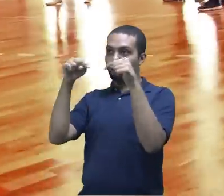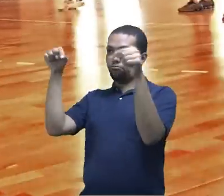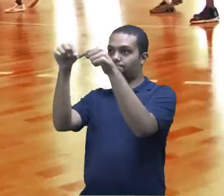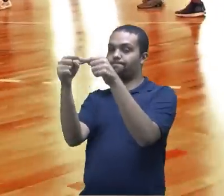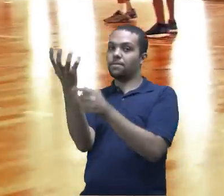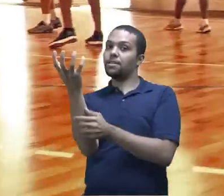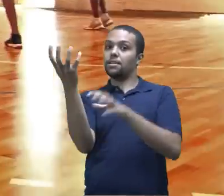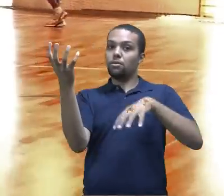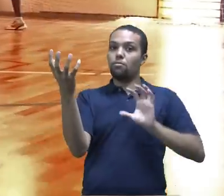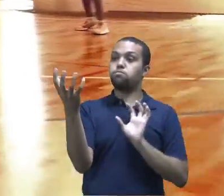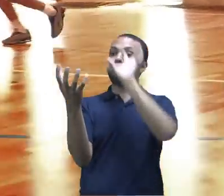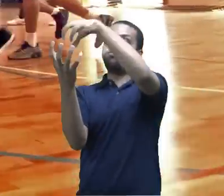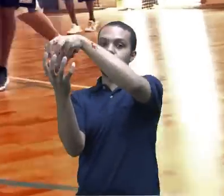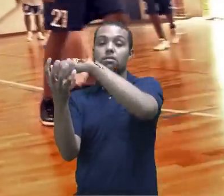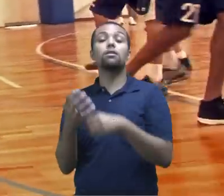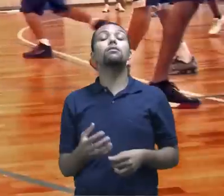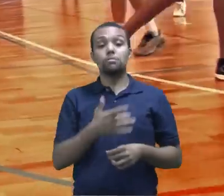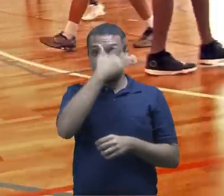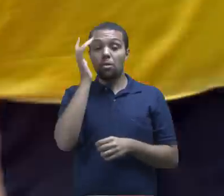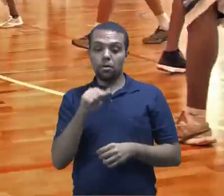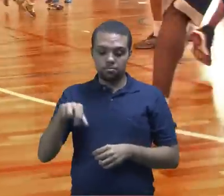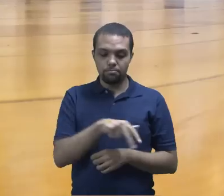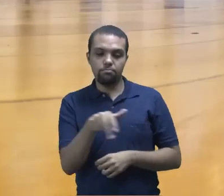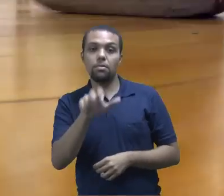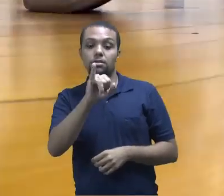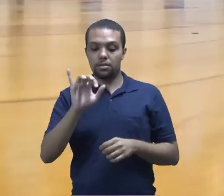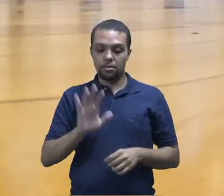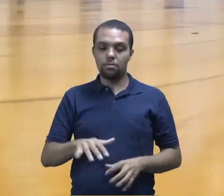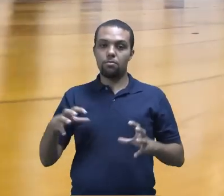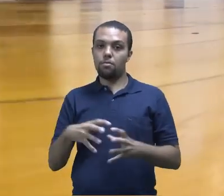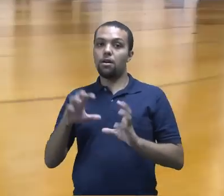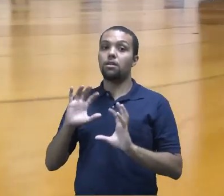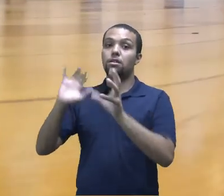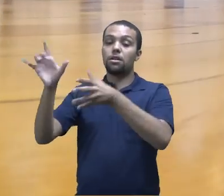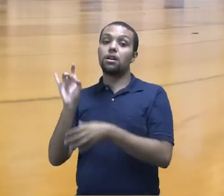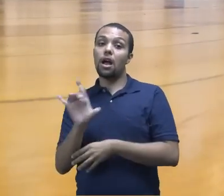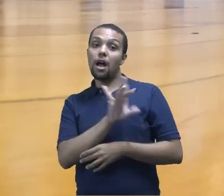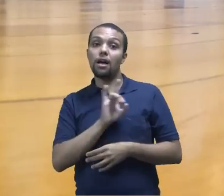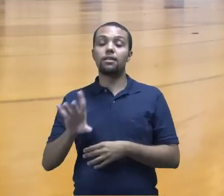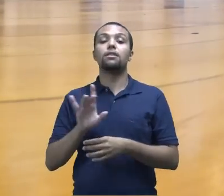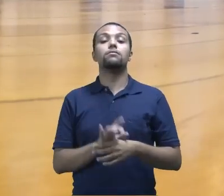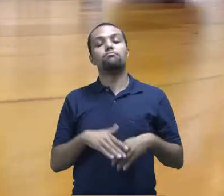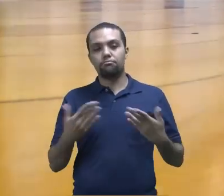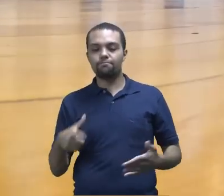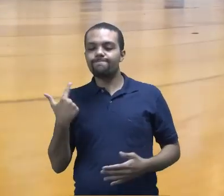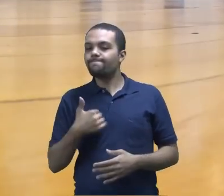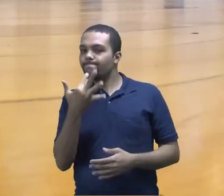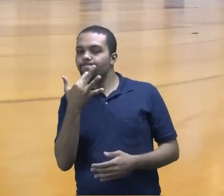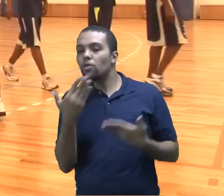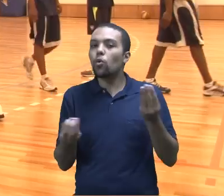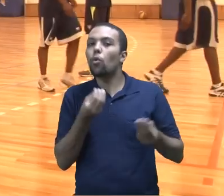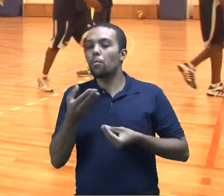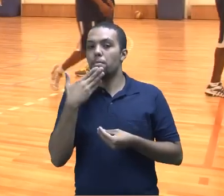Os jogadores podem caminhar na quadra, desde que driblem, batam a bola contra o chão a cada passo dado. Então